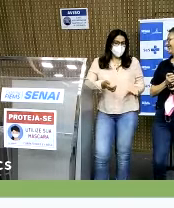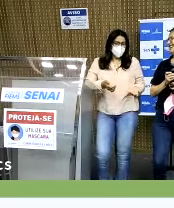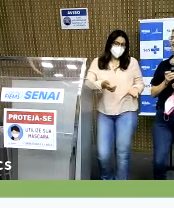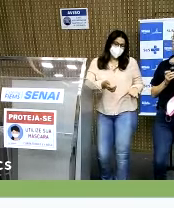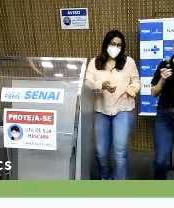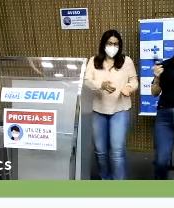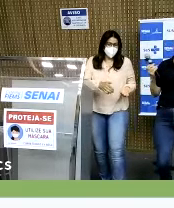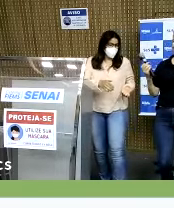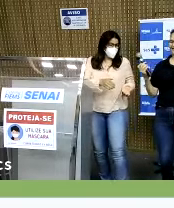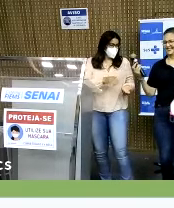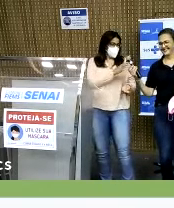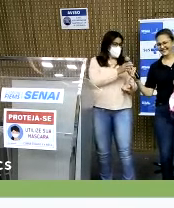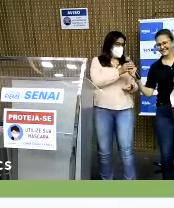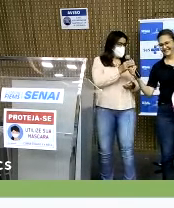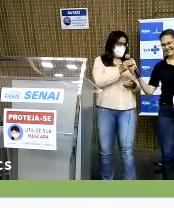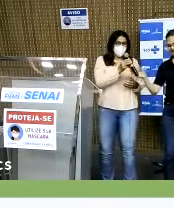agora?